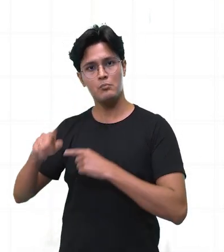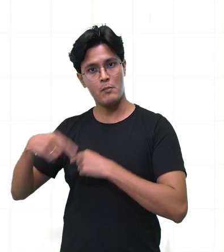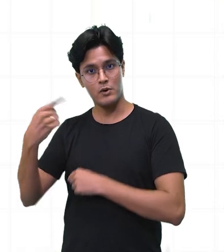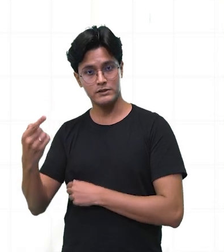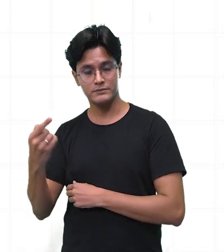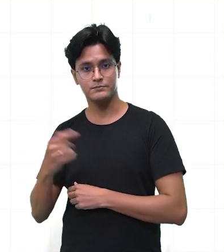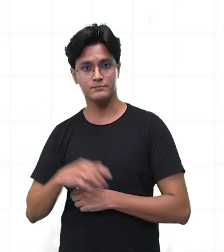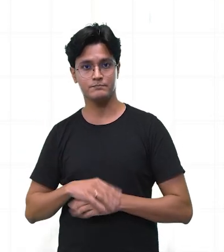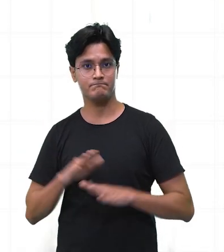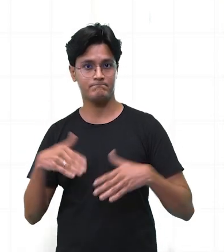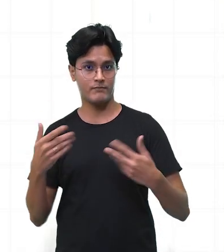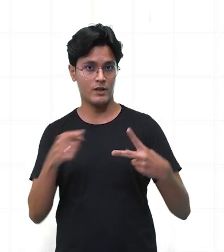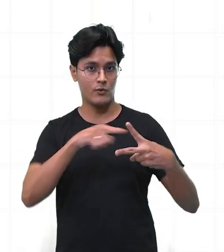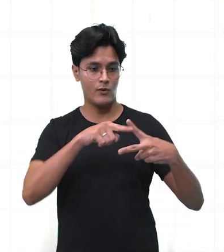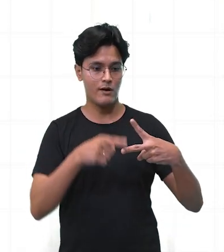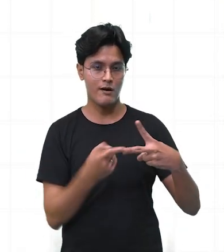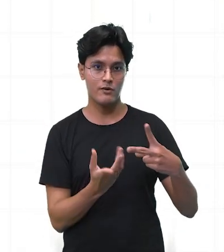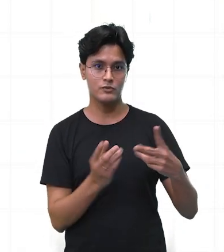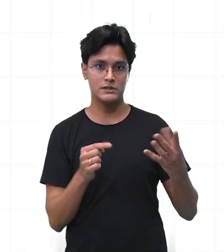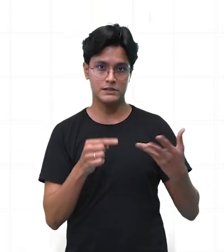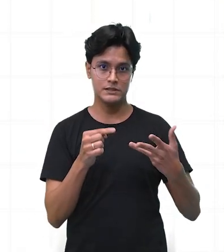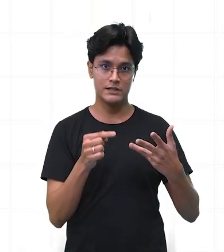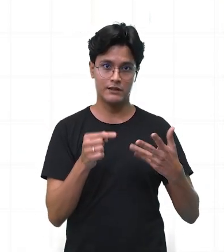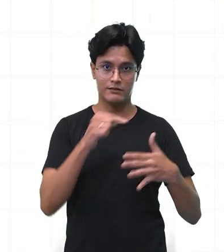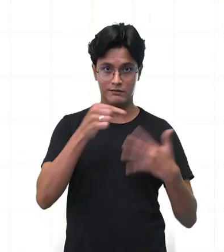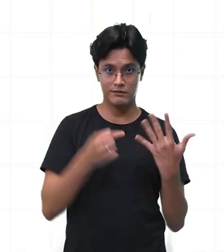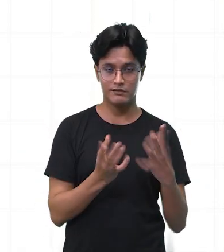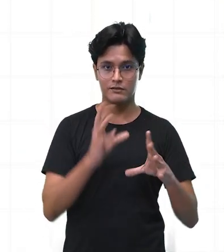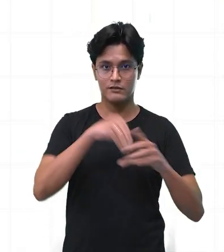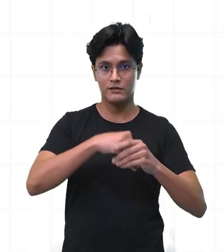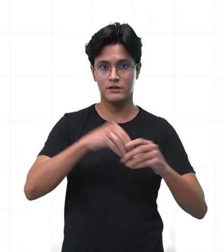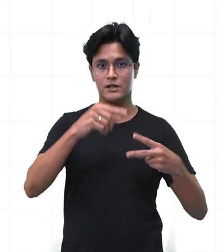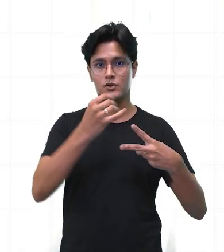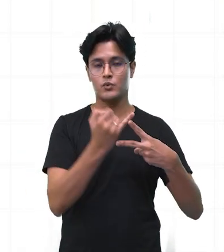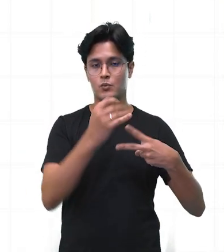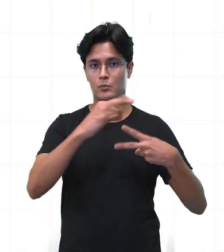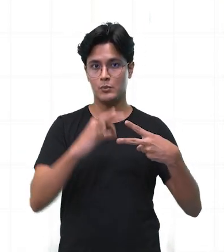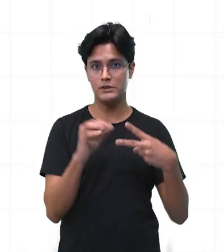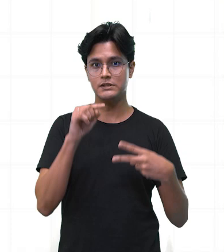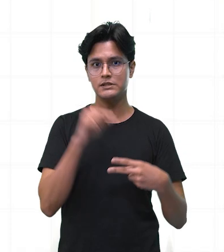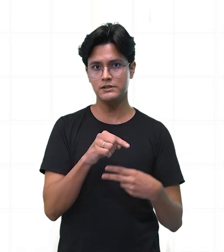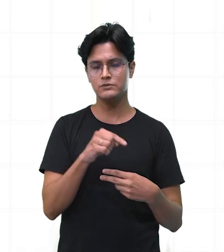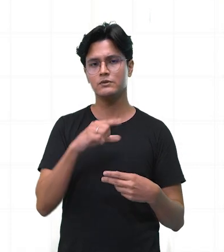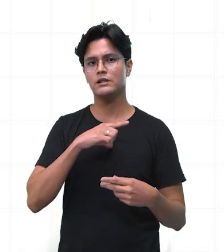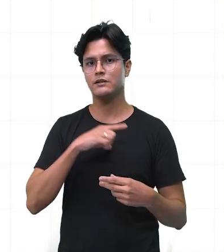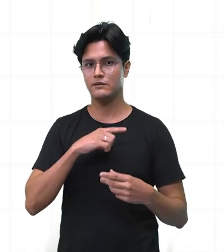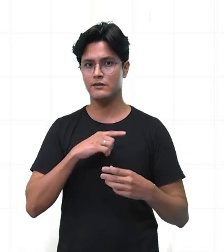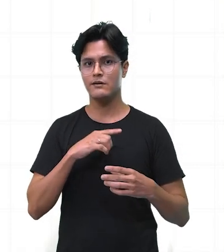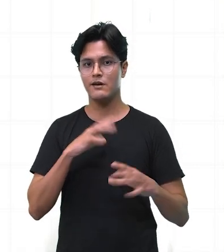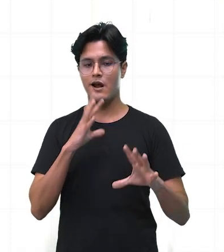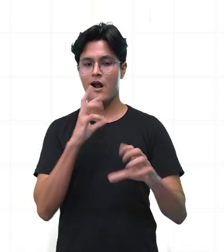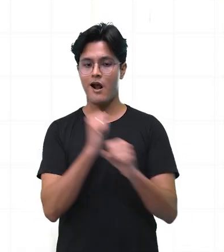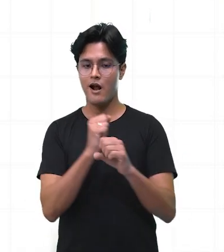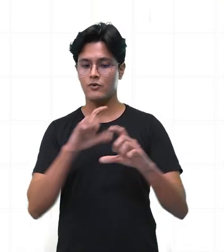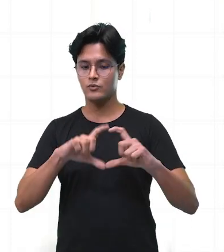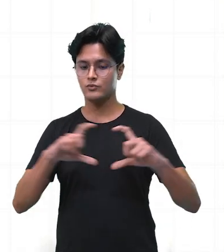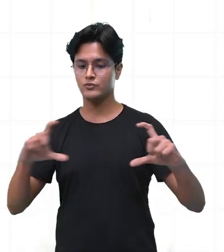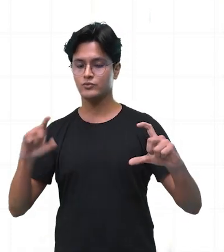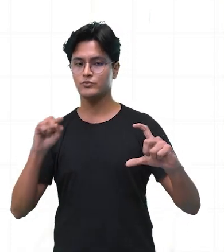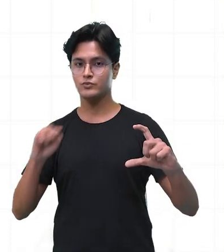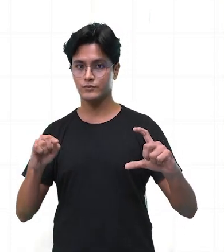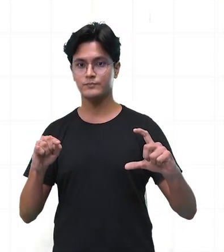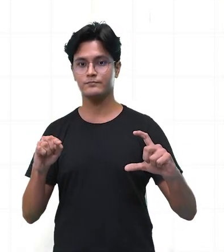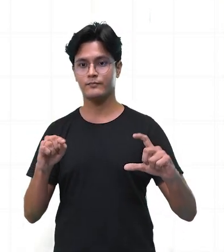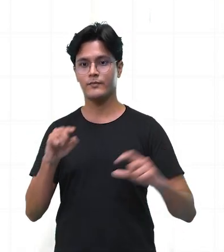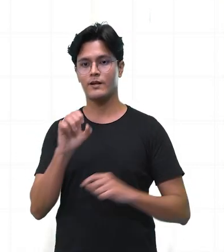soma dos ângulos internos de um polígono. Nós vamos utilizar essa expressão. S significa a